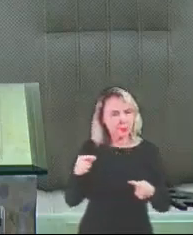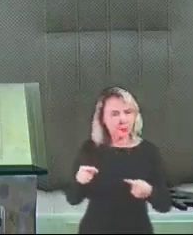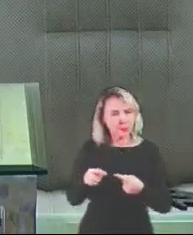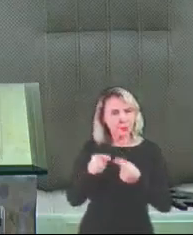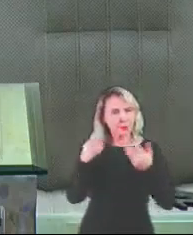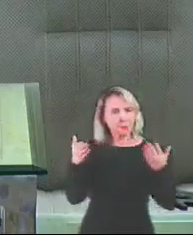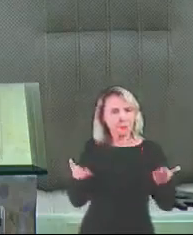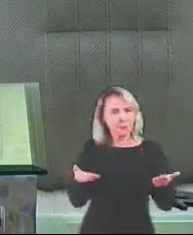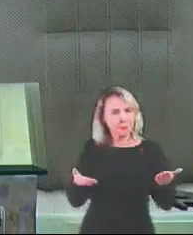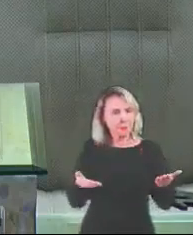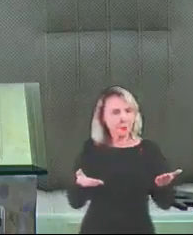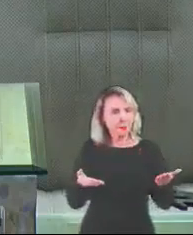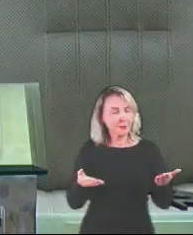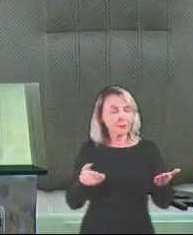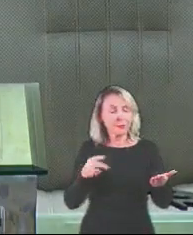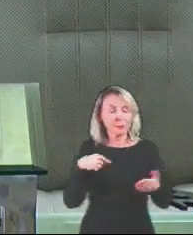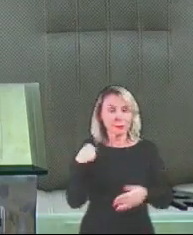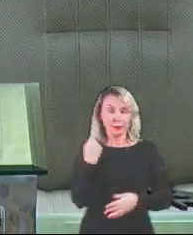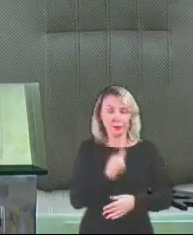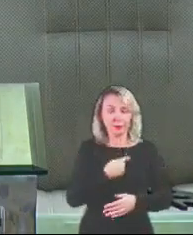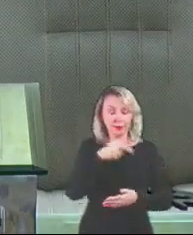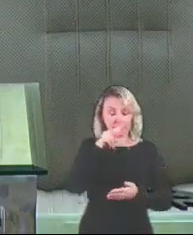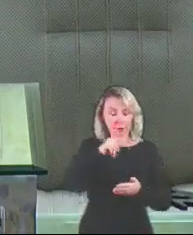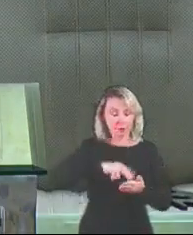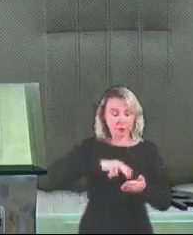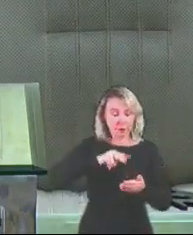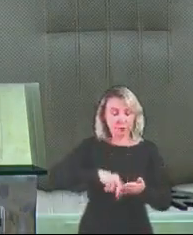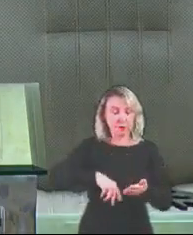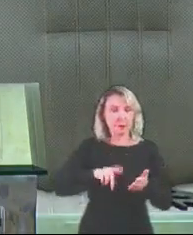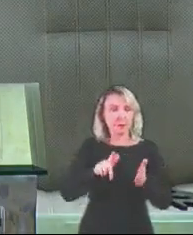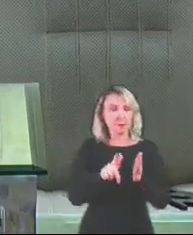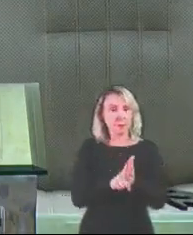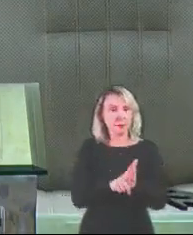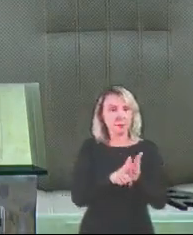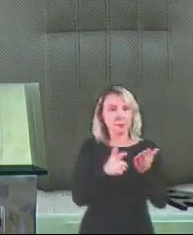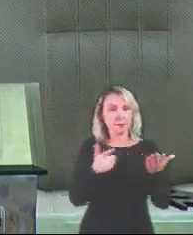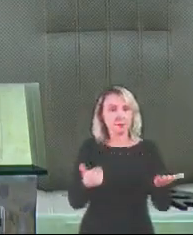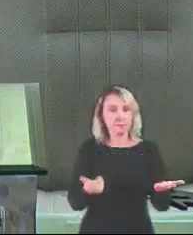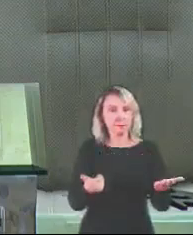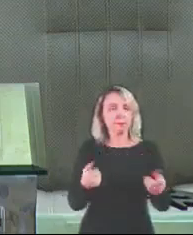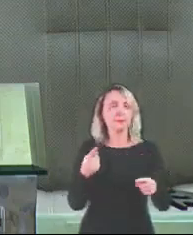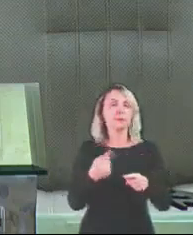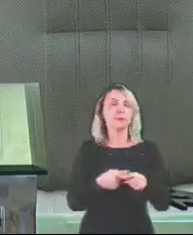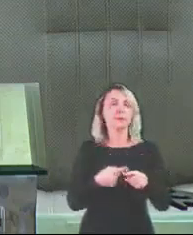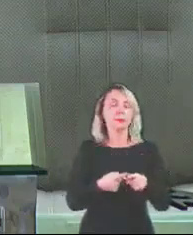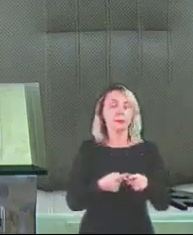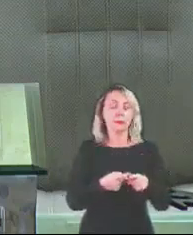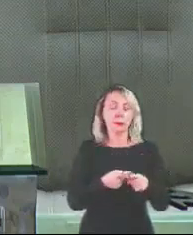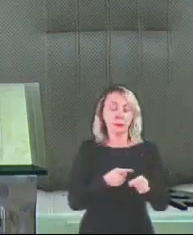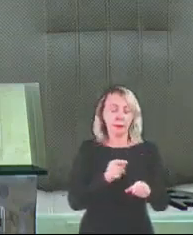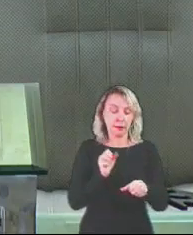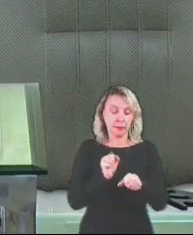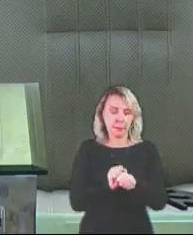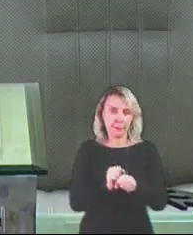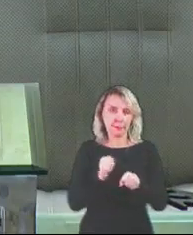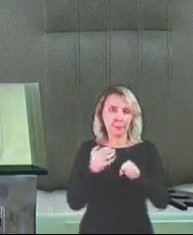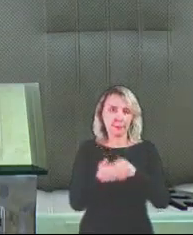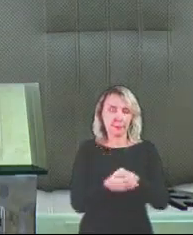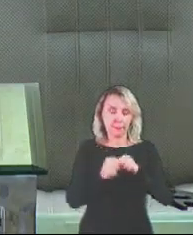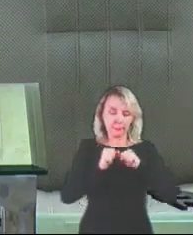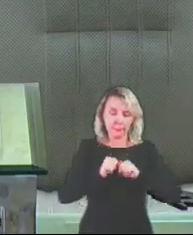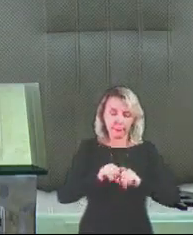lendo o jornal. Porque esta pandemia que nós estamos vivendo é um